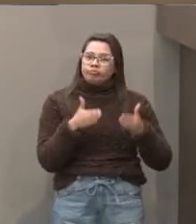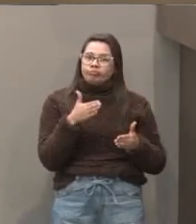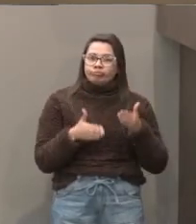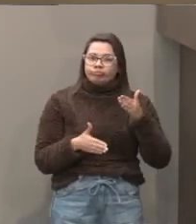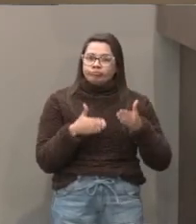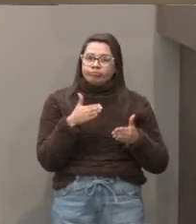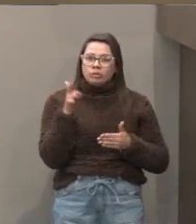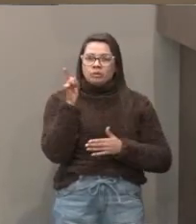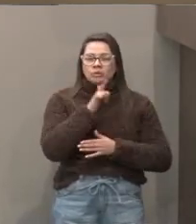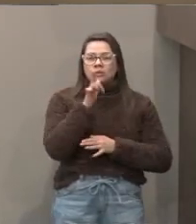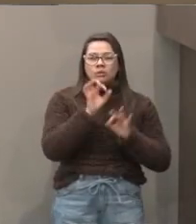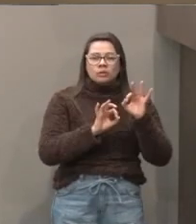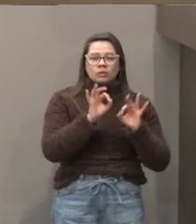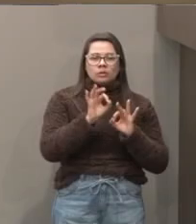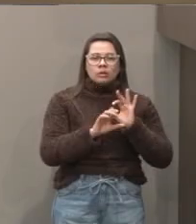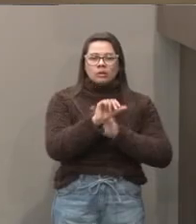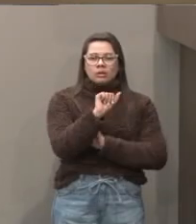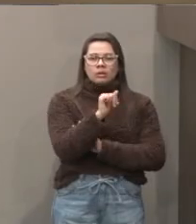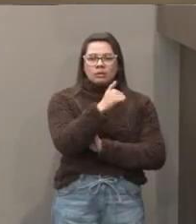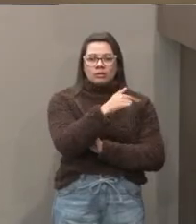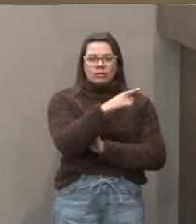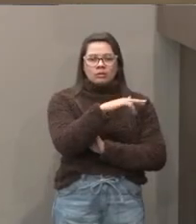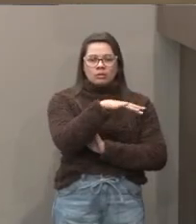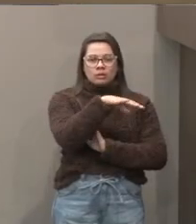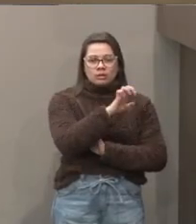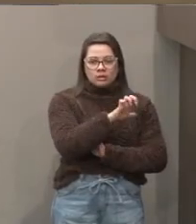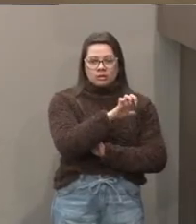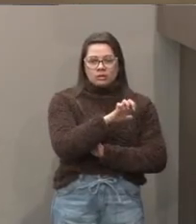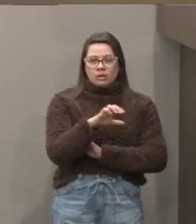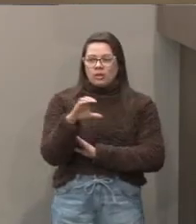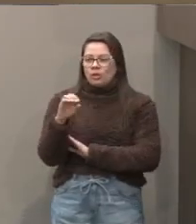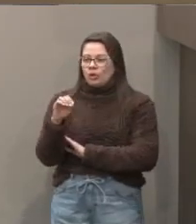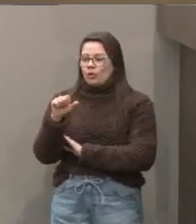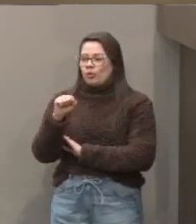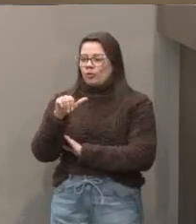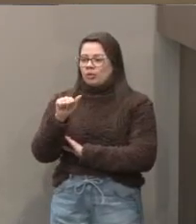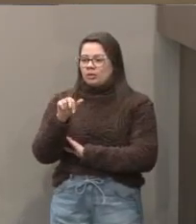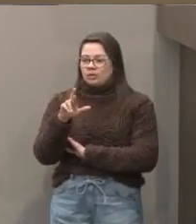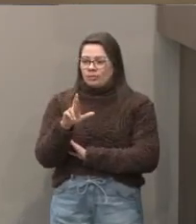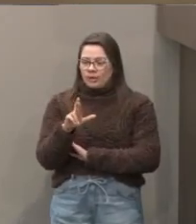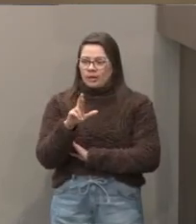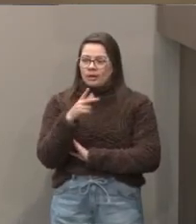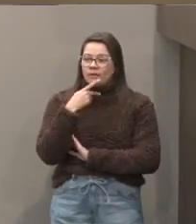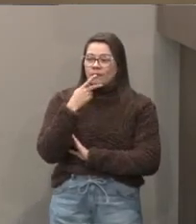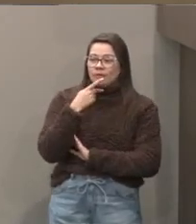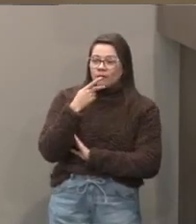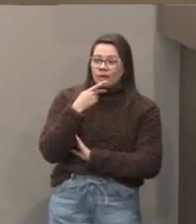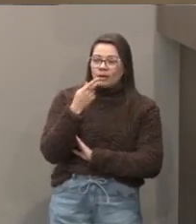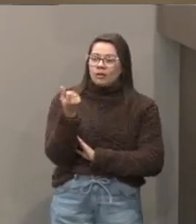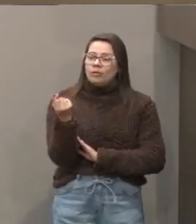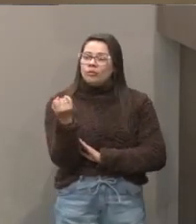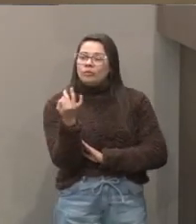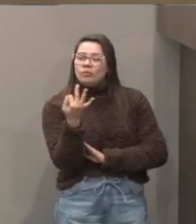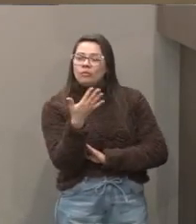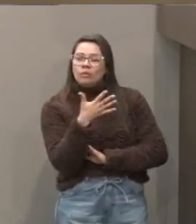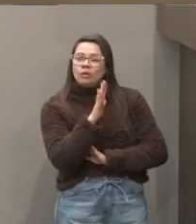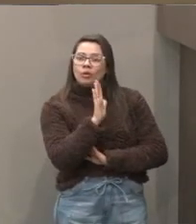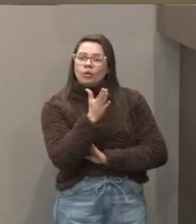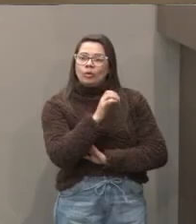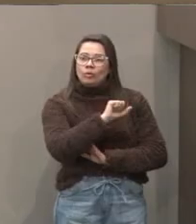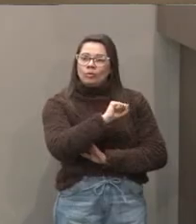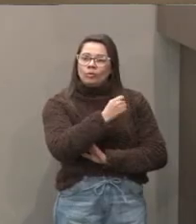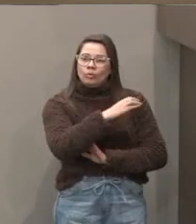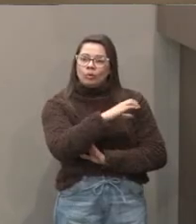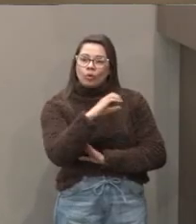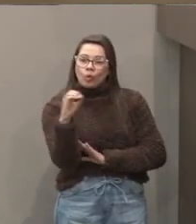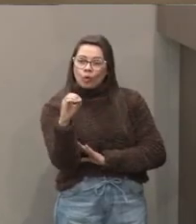foi capitaneada por André Kuhn e Osmar Valadão, e me permita dizer os números, já estamos com